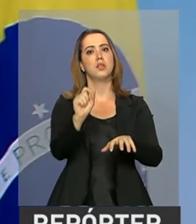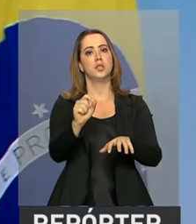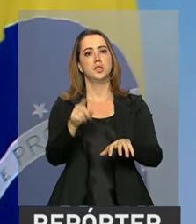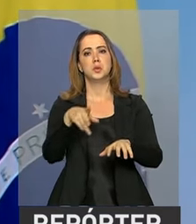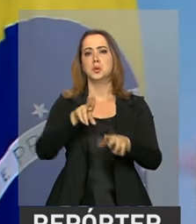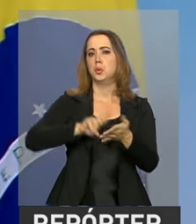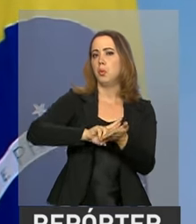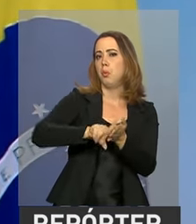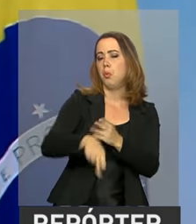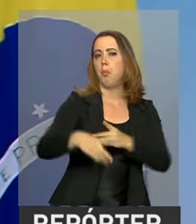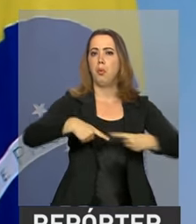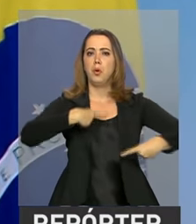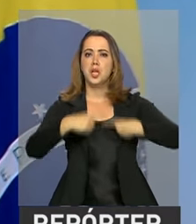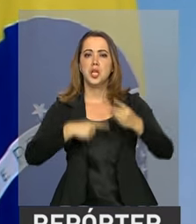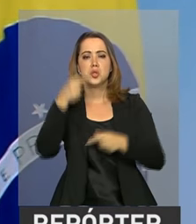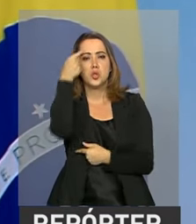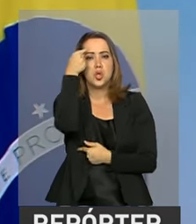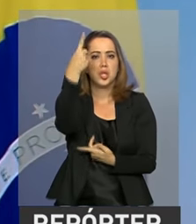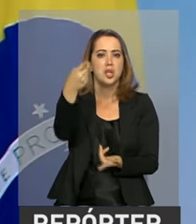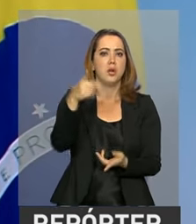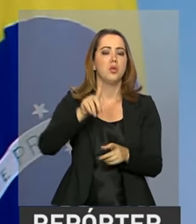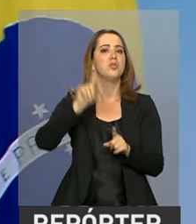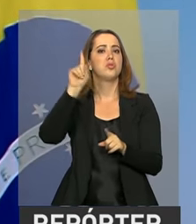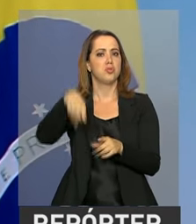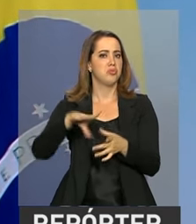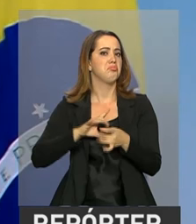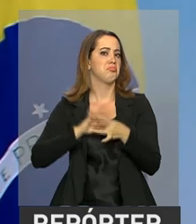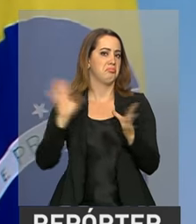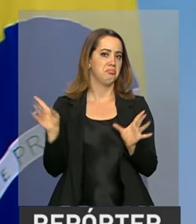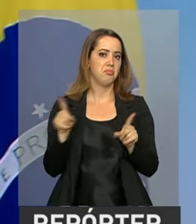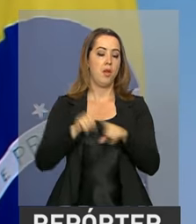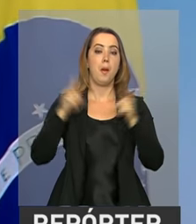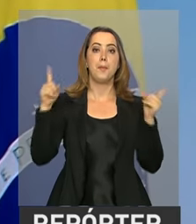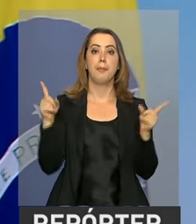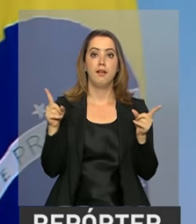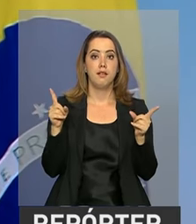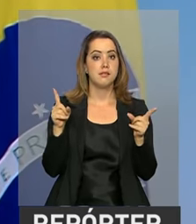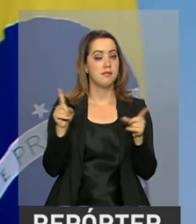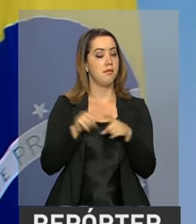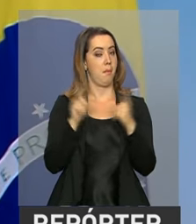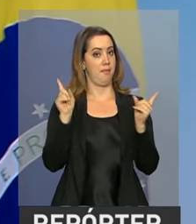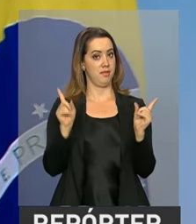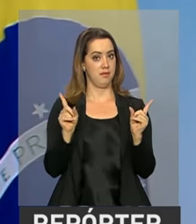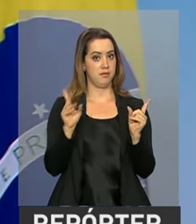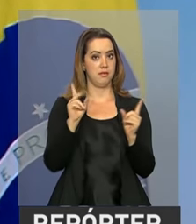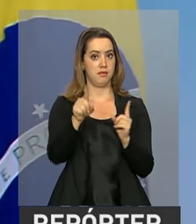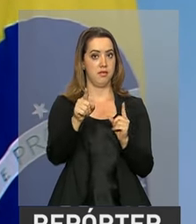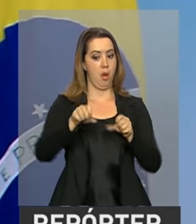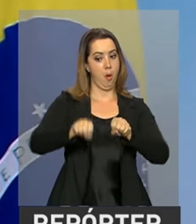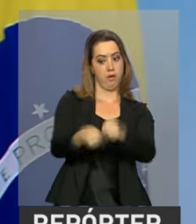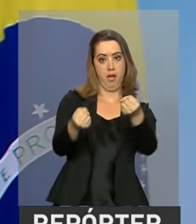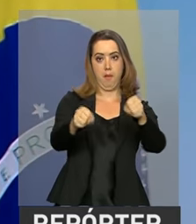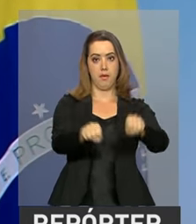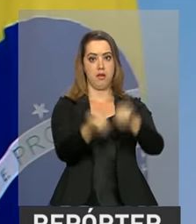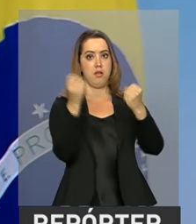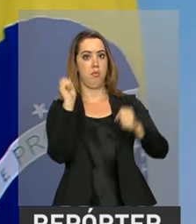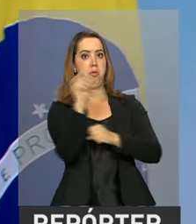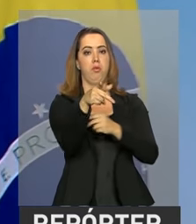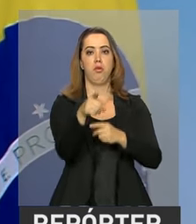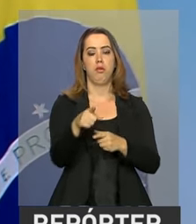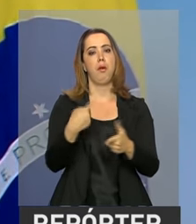doutrinária, política, ideológica, é admissível, né? Porém, porém a a depredação ainda, isso é